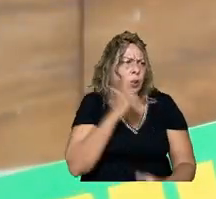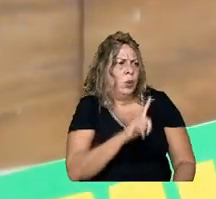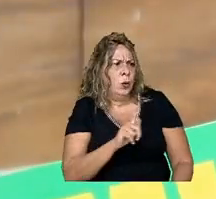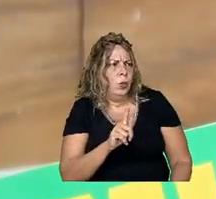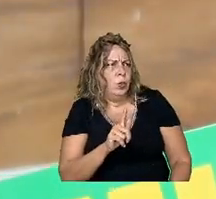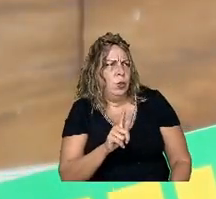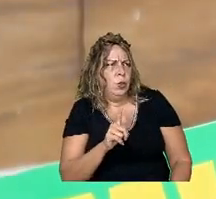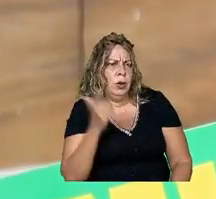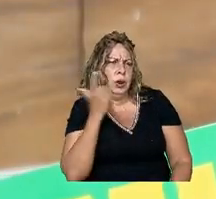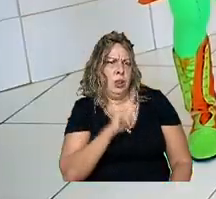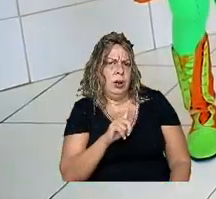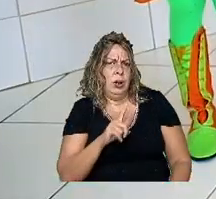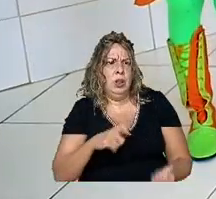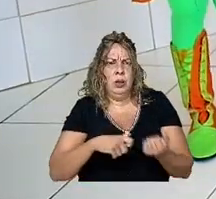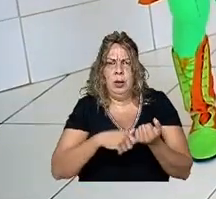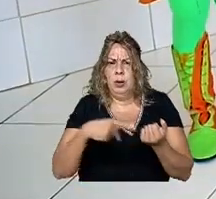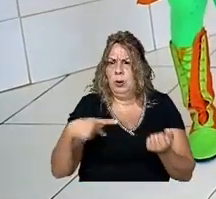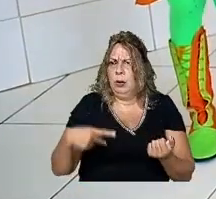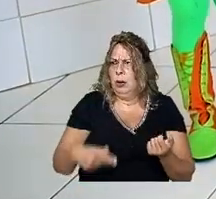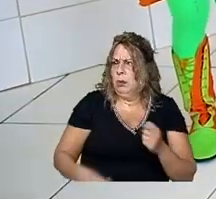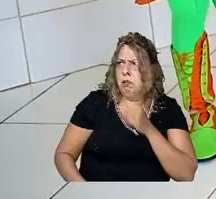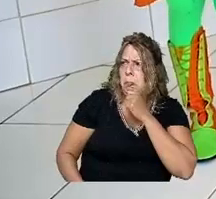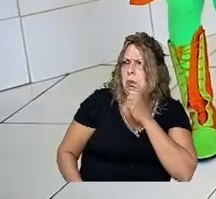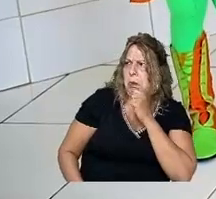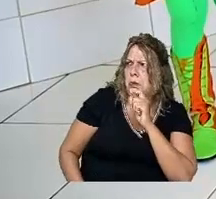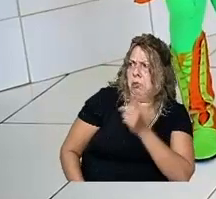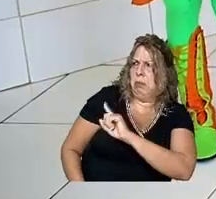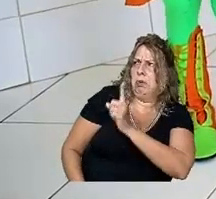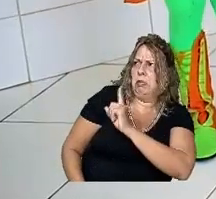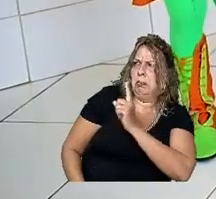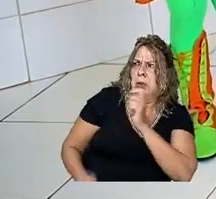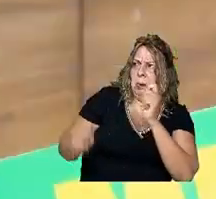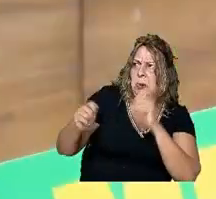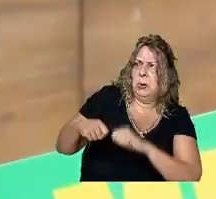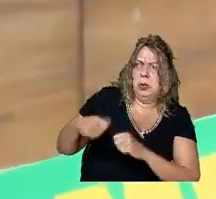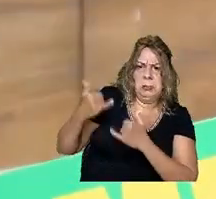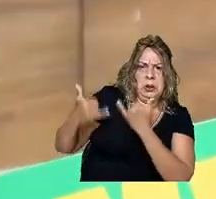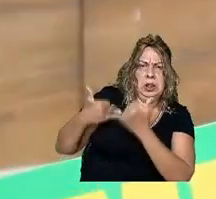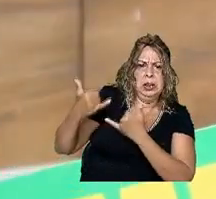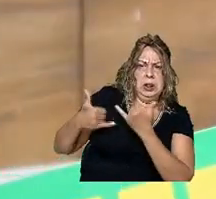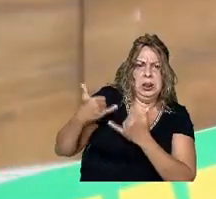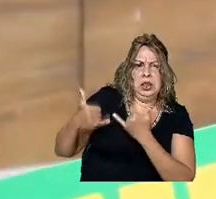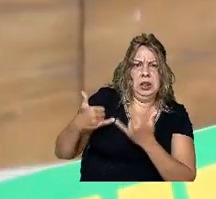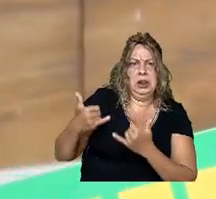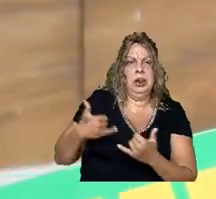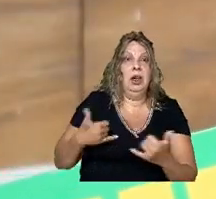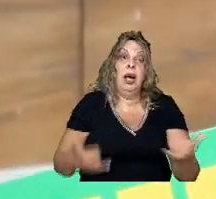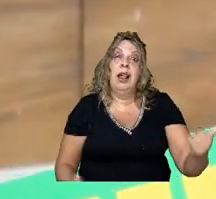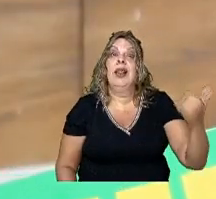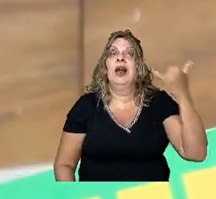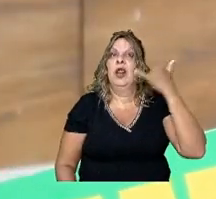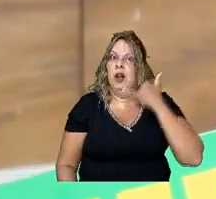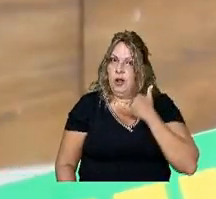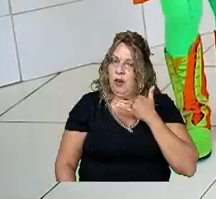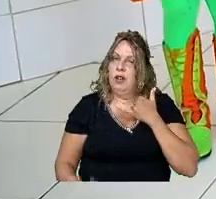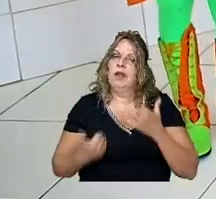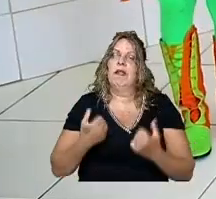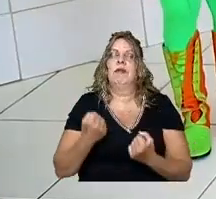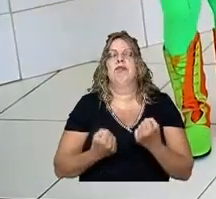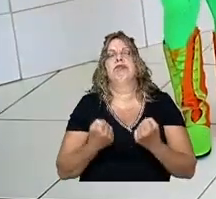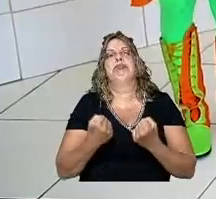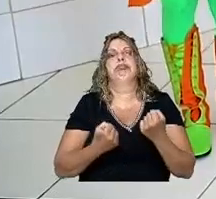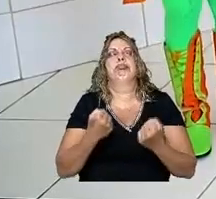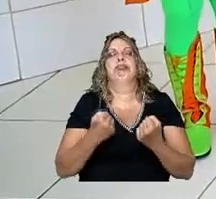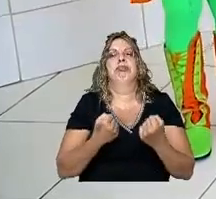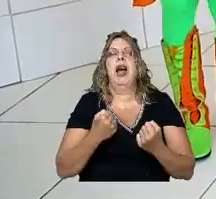ganhou. Assim, não, mas o pessoal do Caju Cap não ligou, como é que eu vou acreditar? Pode ser calote desses caras, né? O pessoal lá de vocês ligou pra mim, eu tava na estrada, aí